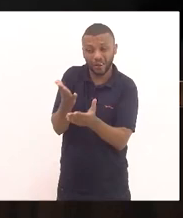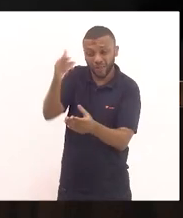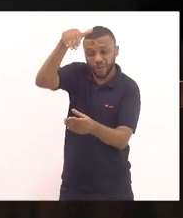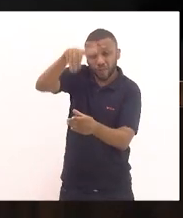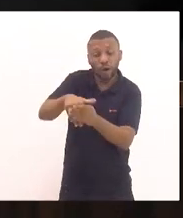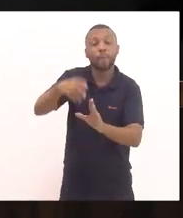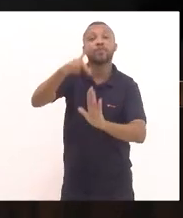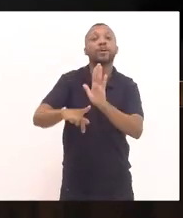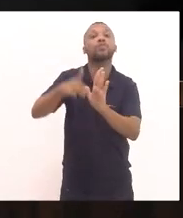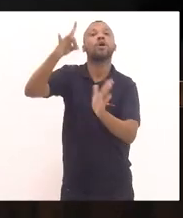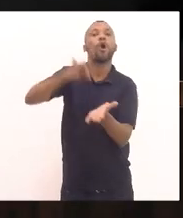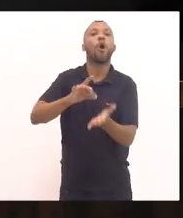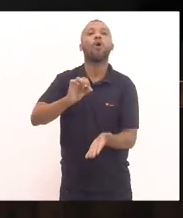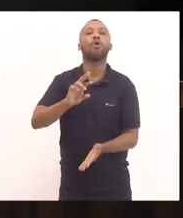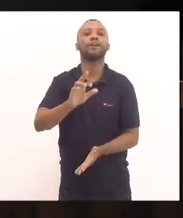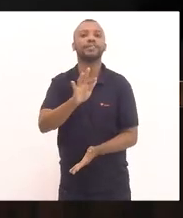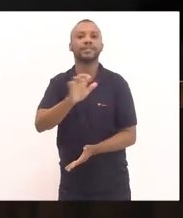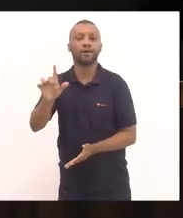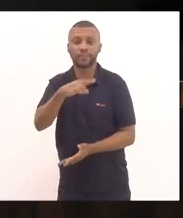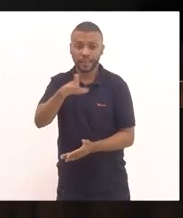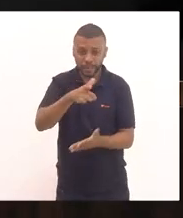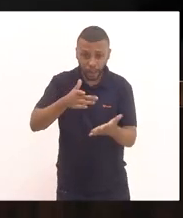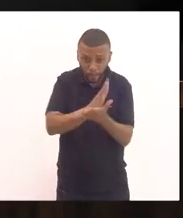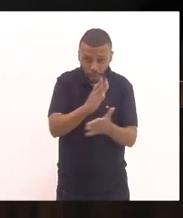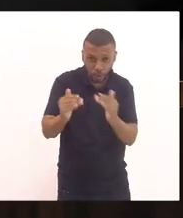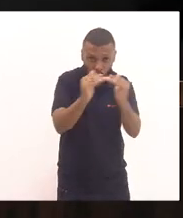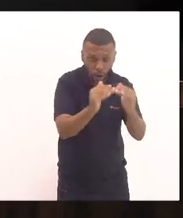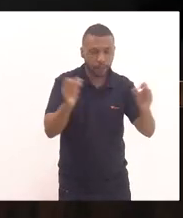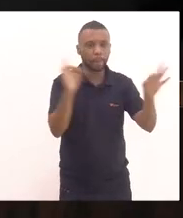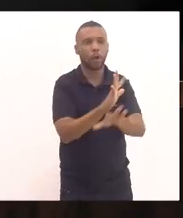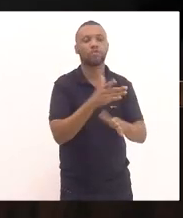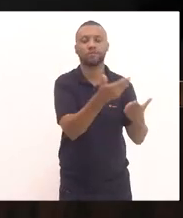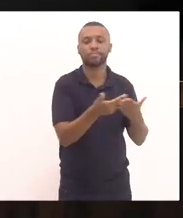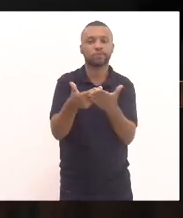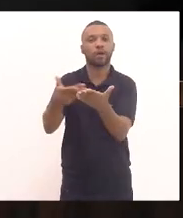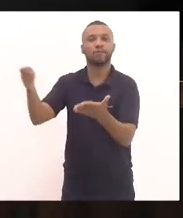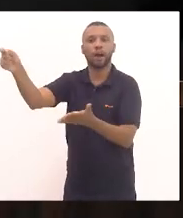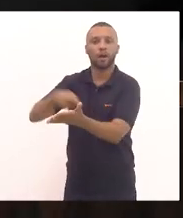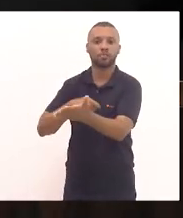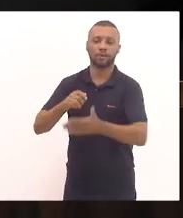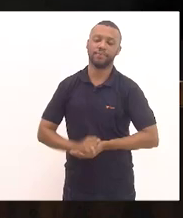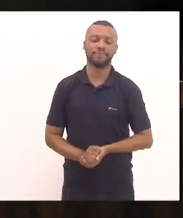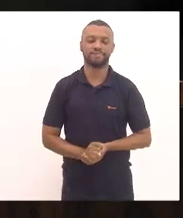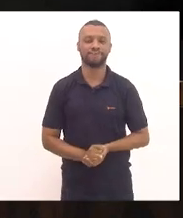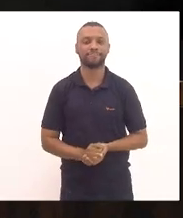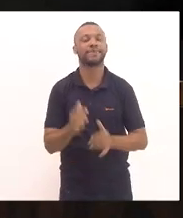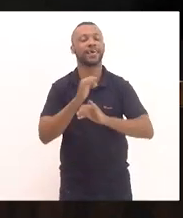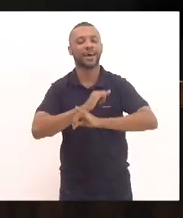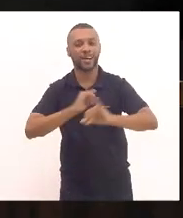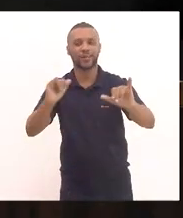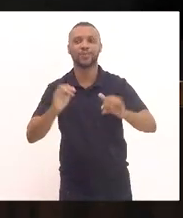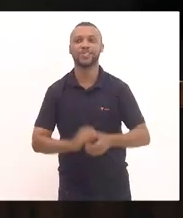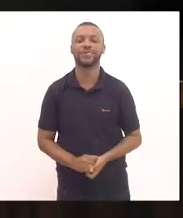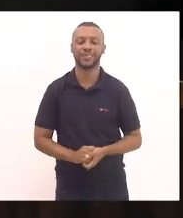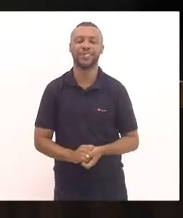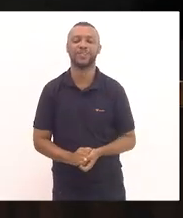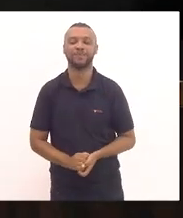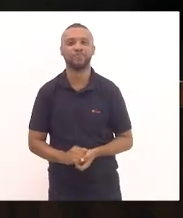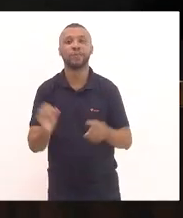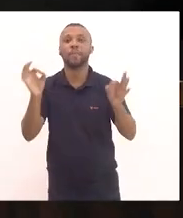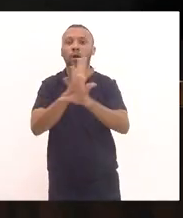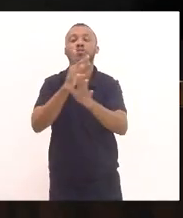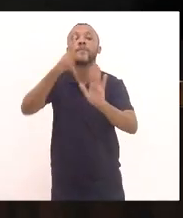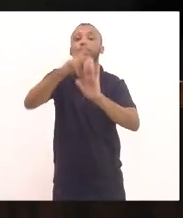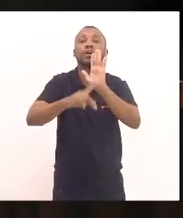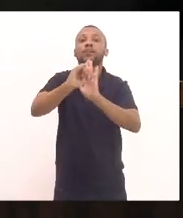original. Se os que aprovam permaneçam como estão aprovados, vai a autógrafo. Anuncio. Não, presidente. Está aprovado